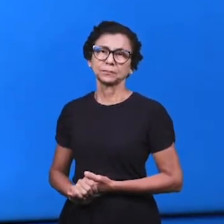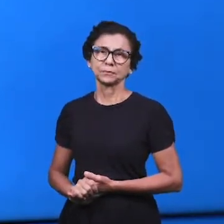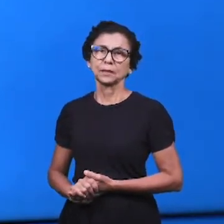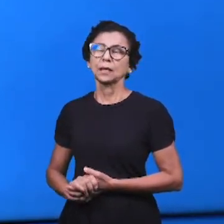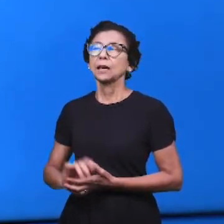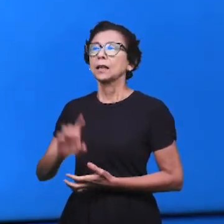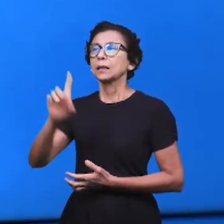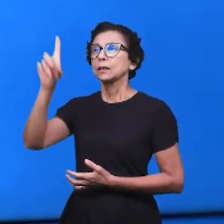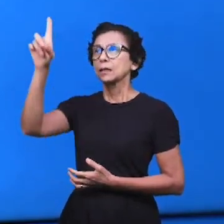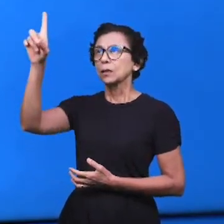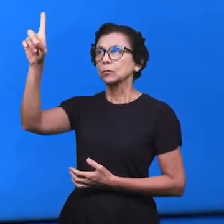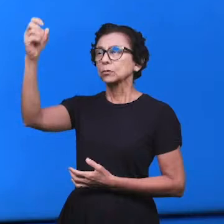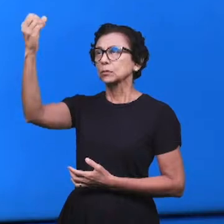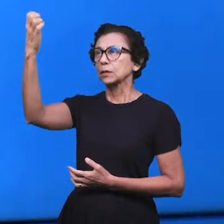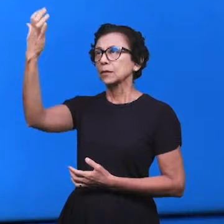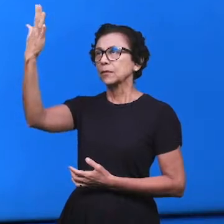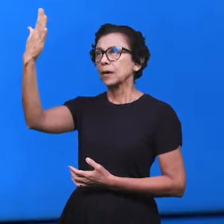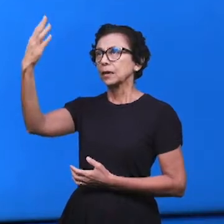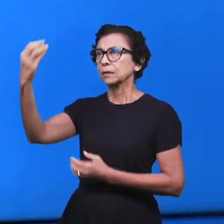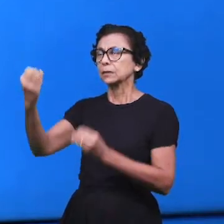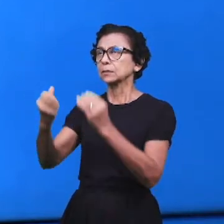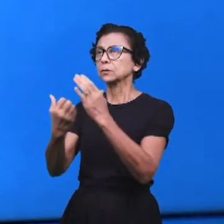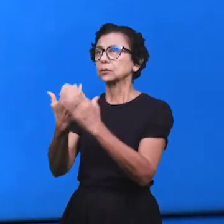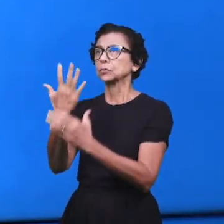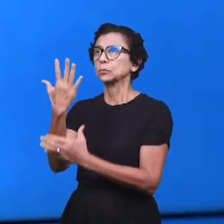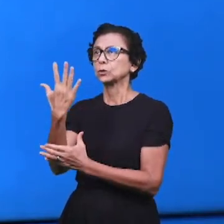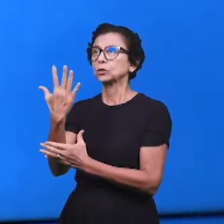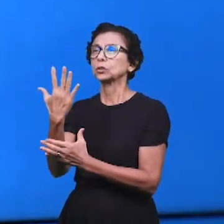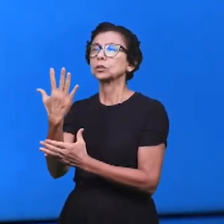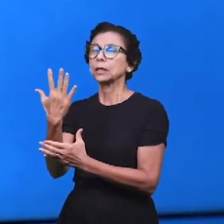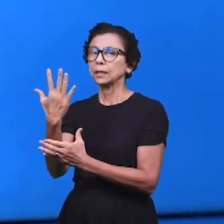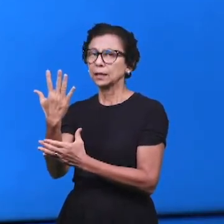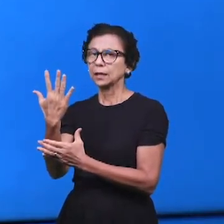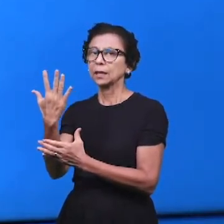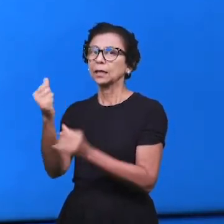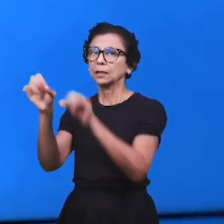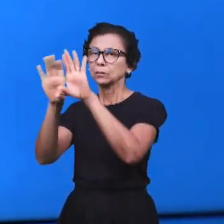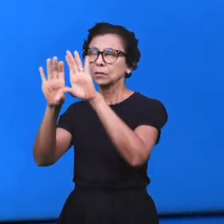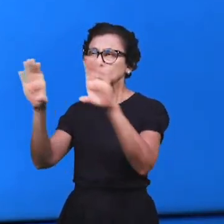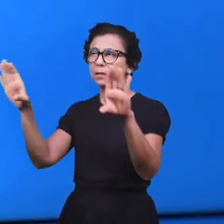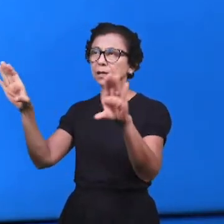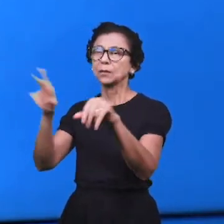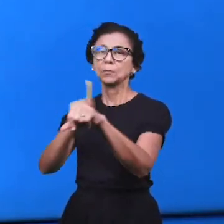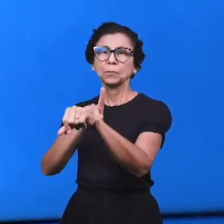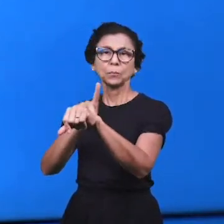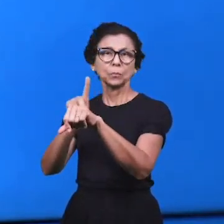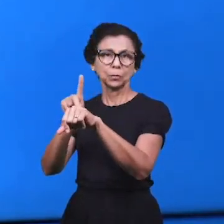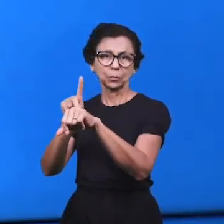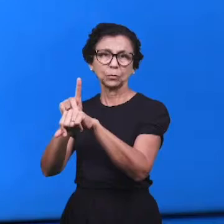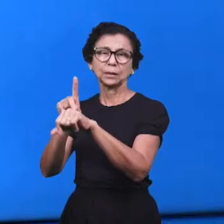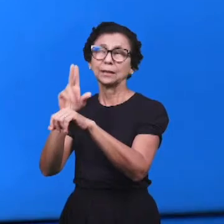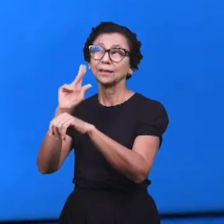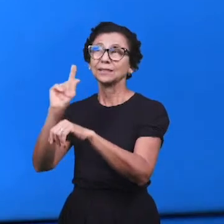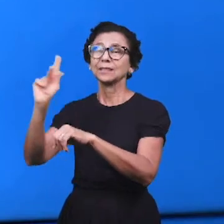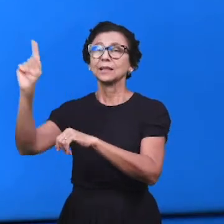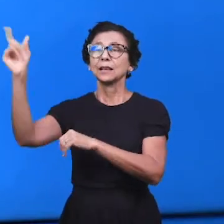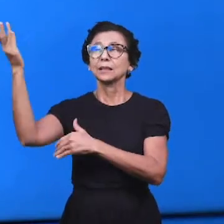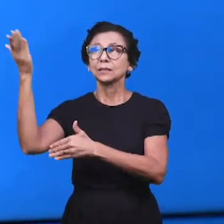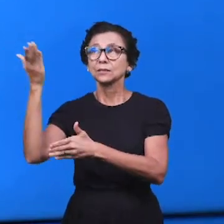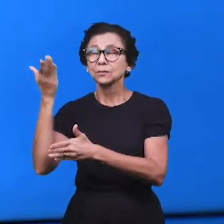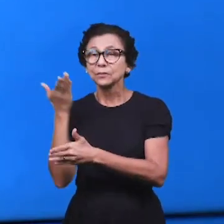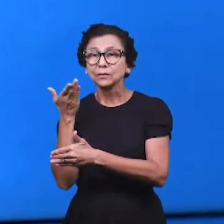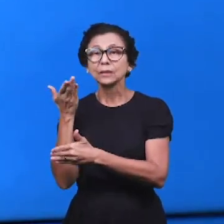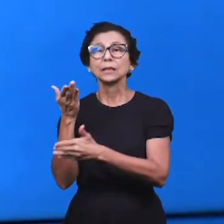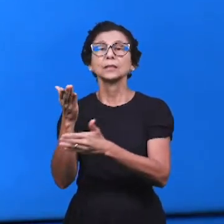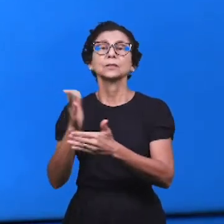de Deus, ela desce, é de cima para baixo, né? Ela é pura porque ela veio da eternidade, né? De